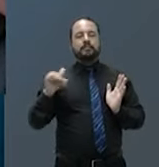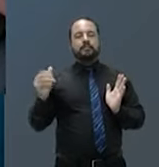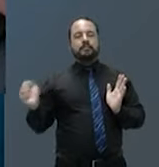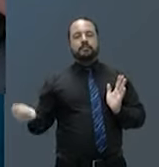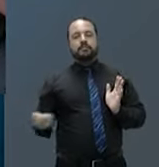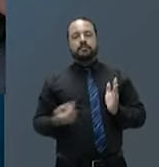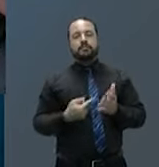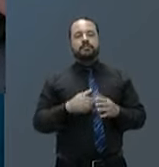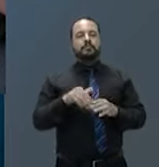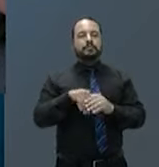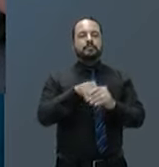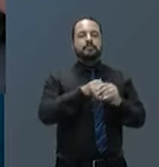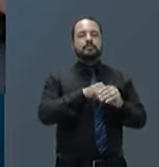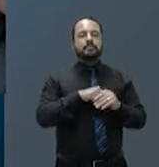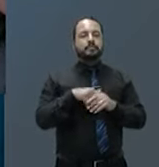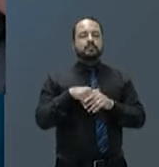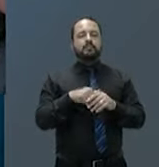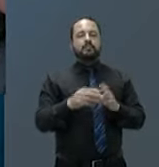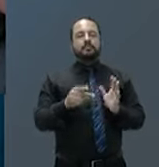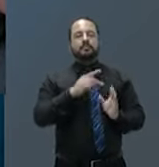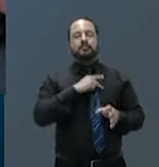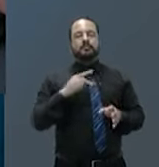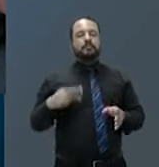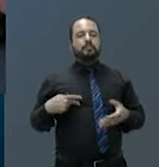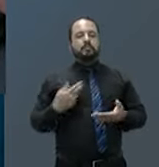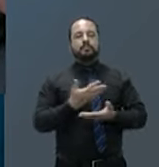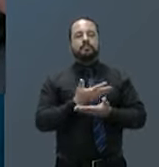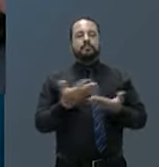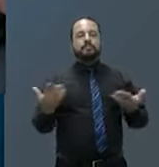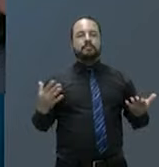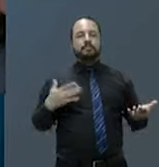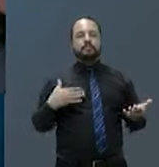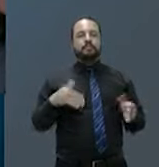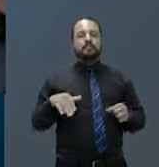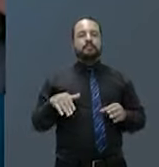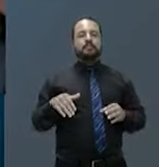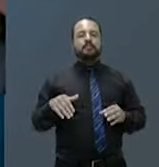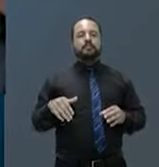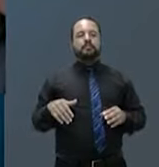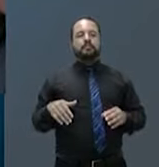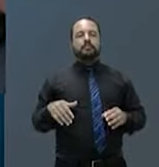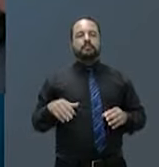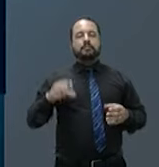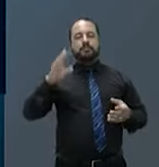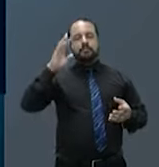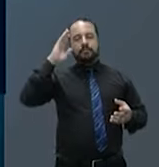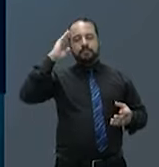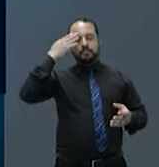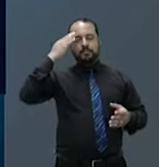mantenho, senhora presidente, senhoras e senhores ministros, a minha compreensão da matéria.